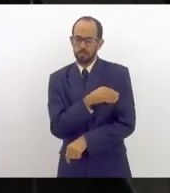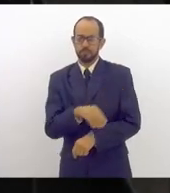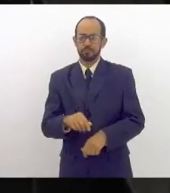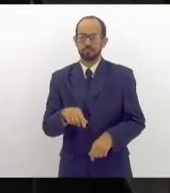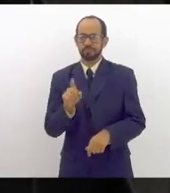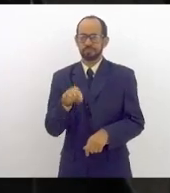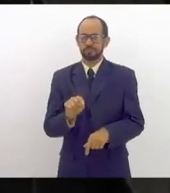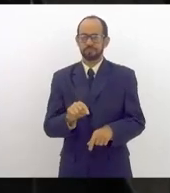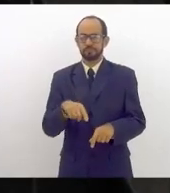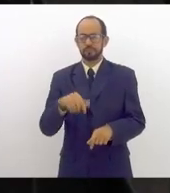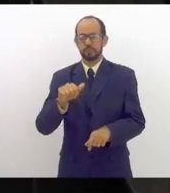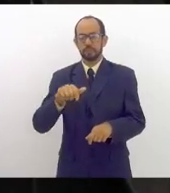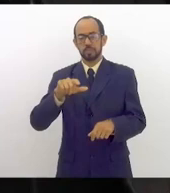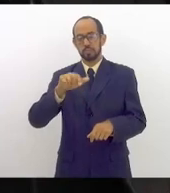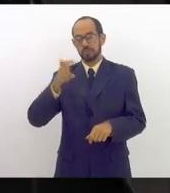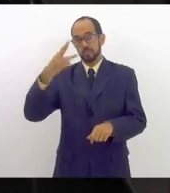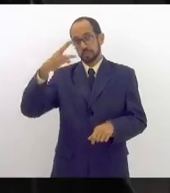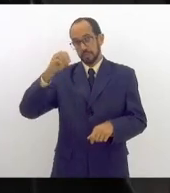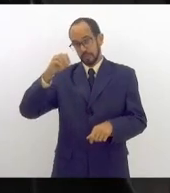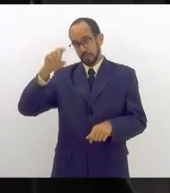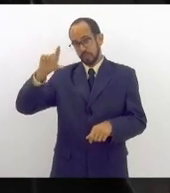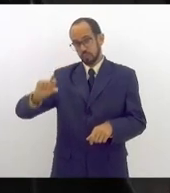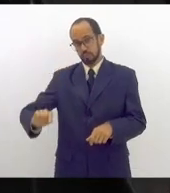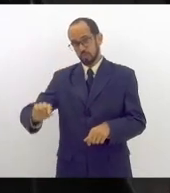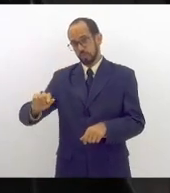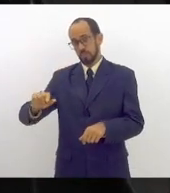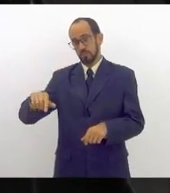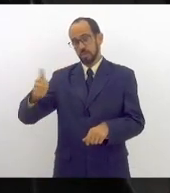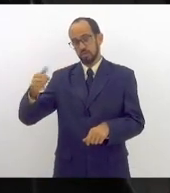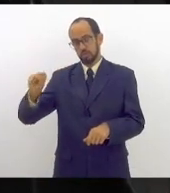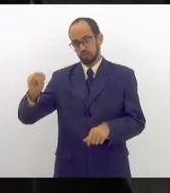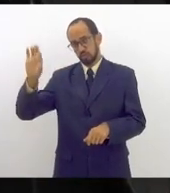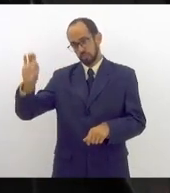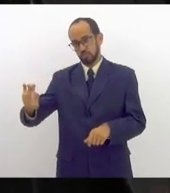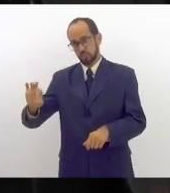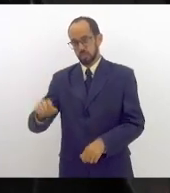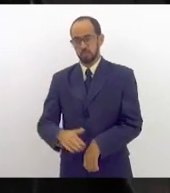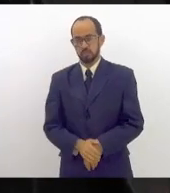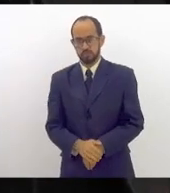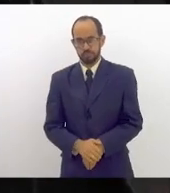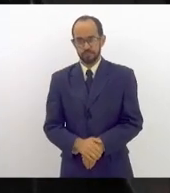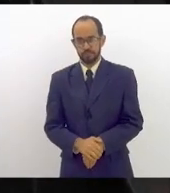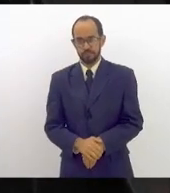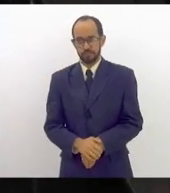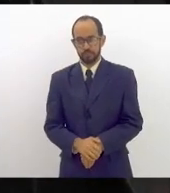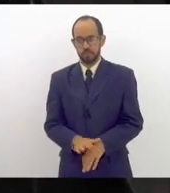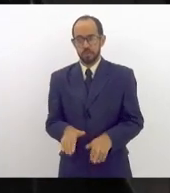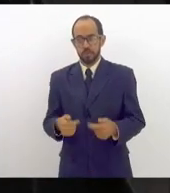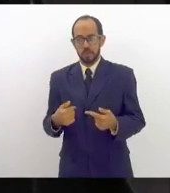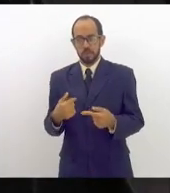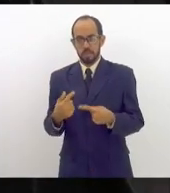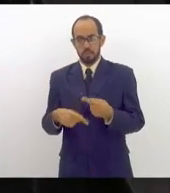de 30 para 18 pontos percentuais. Feita essa explicação, vamos